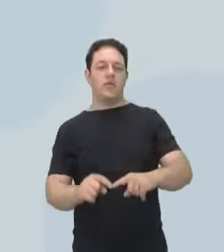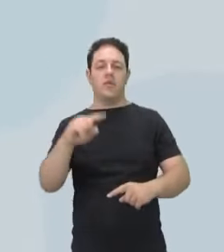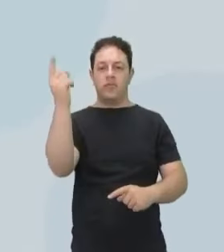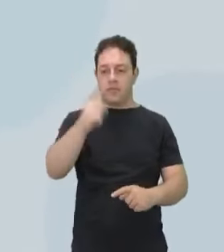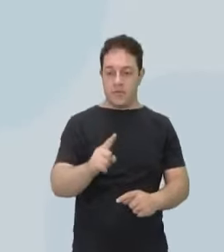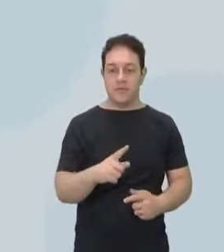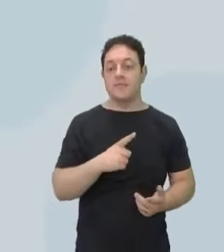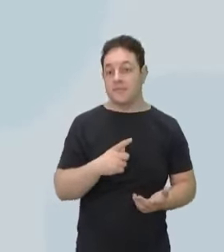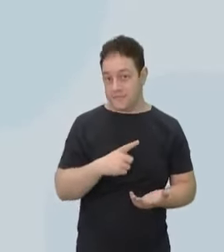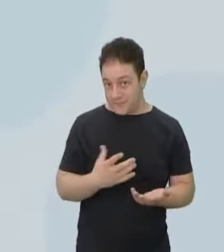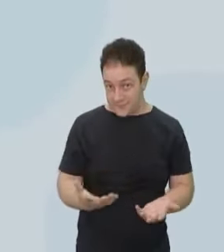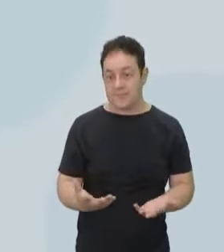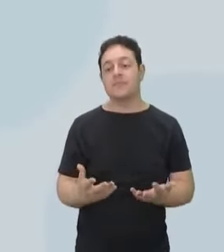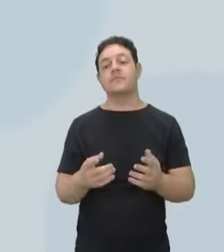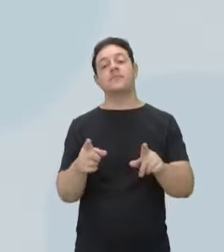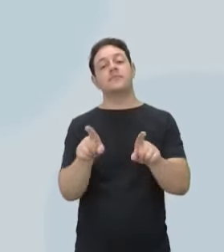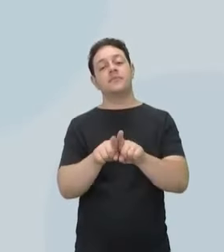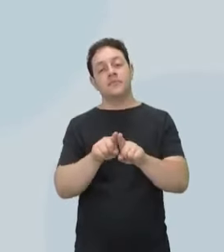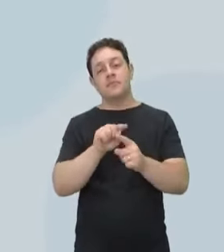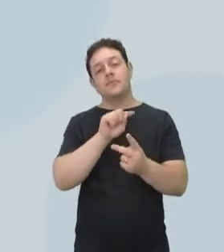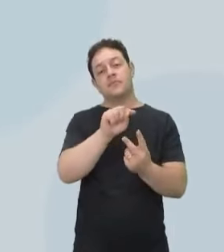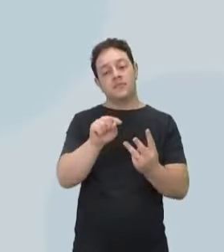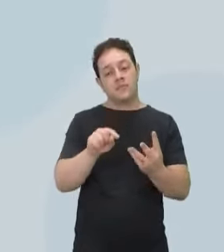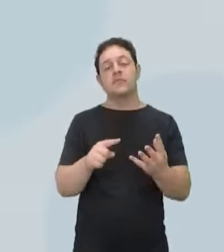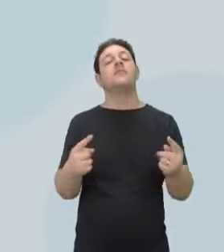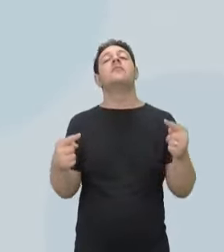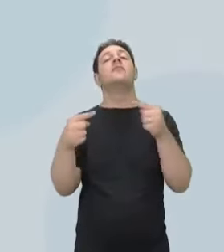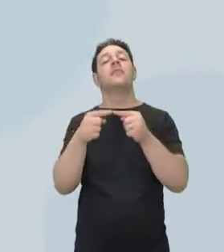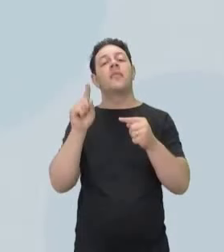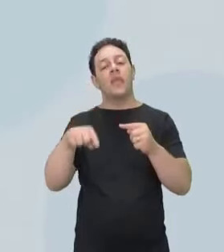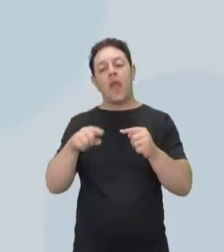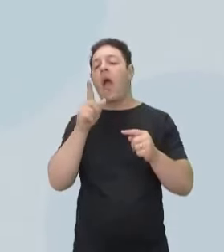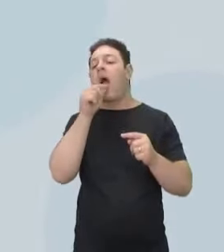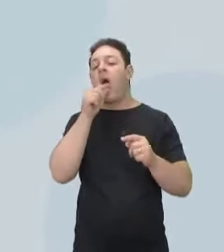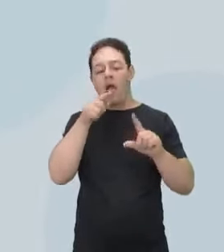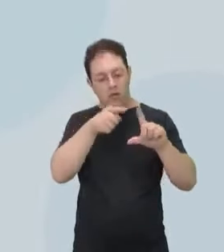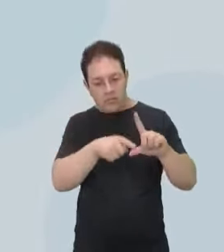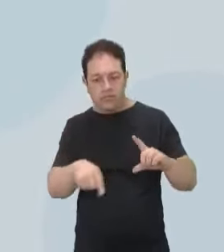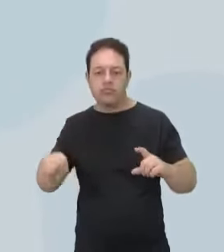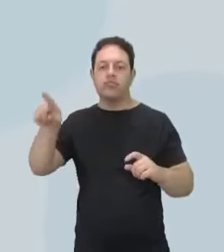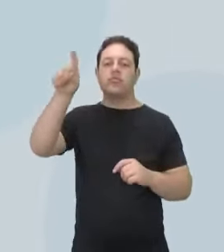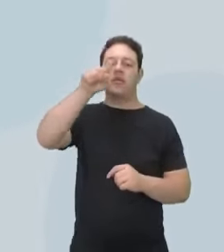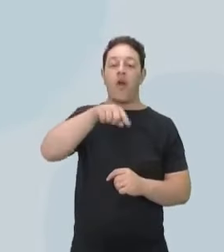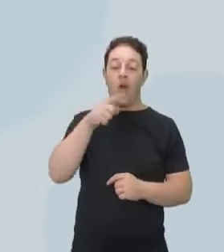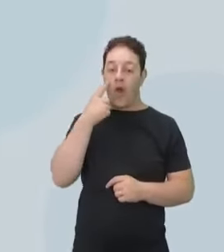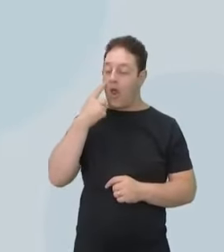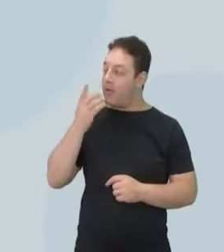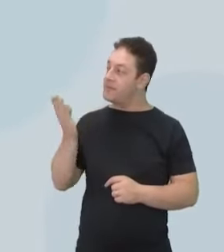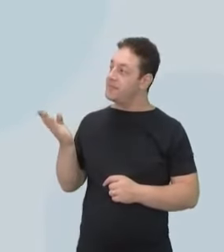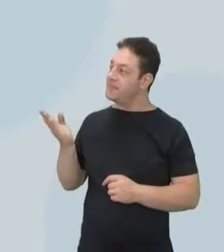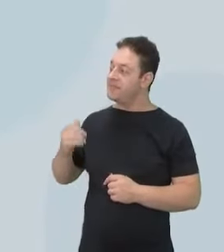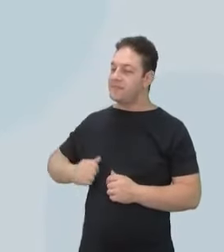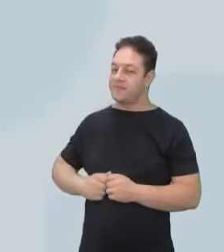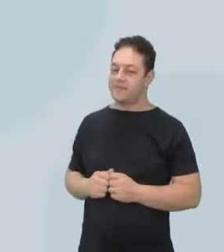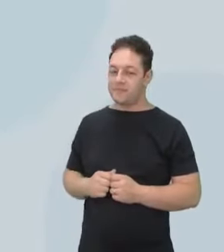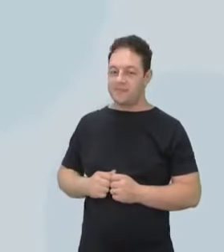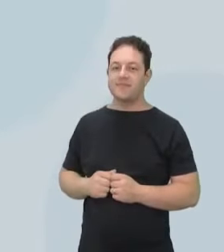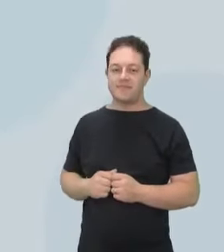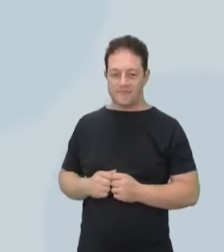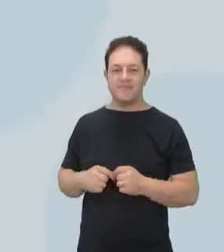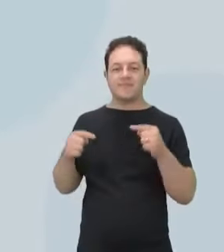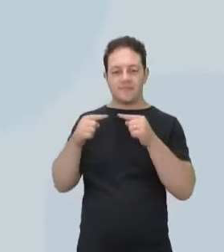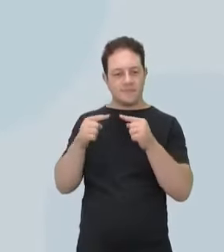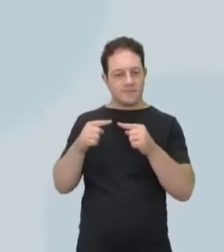processos e eles estão relacionados com o ciclo da água. E a gente traz aqui um slide na sequência,